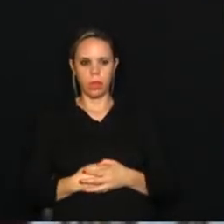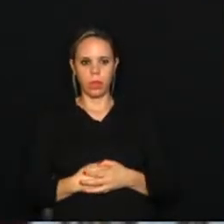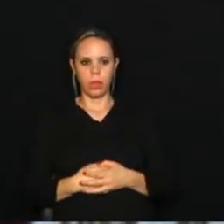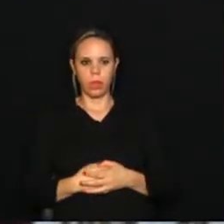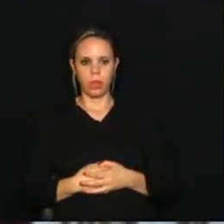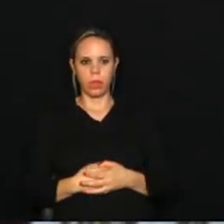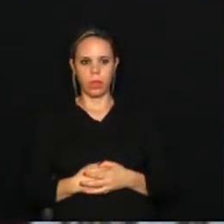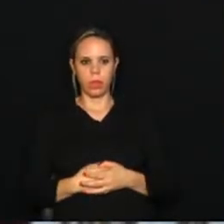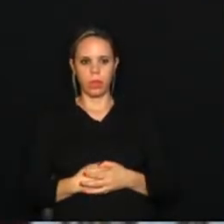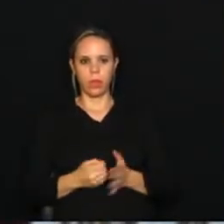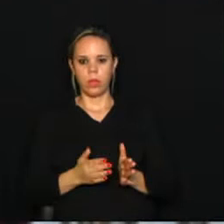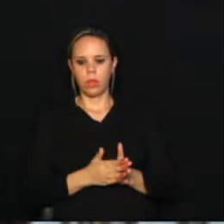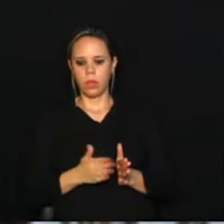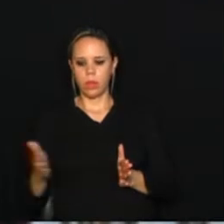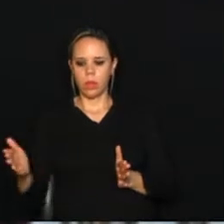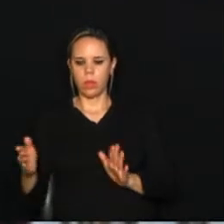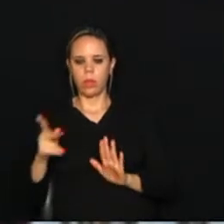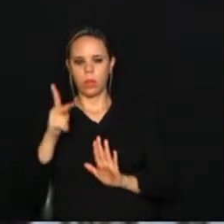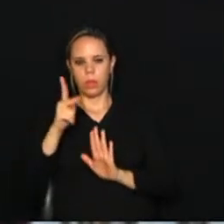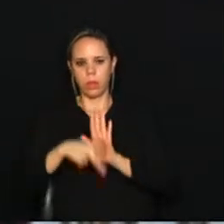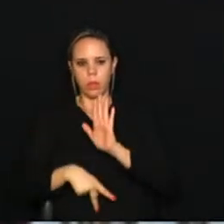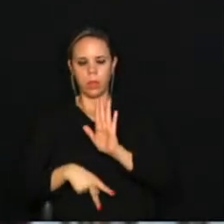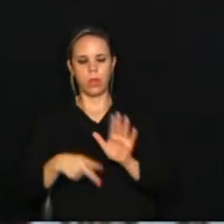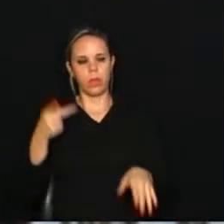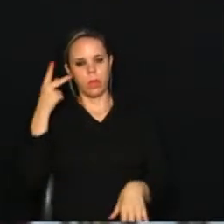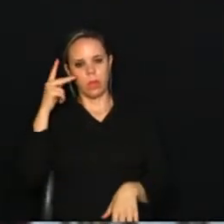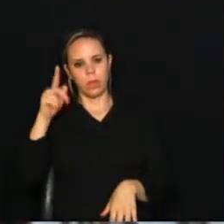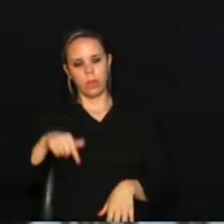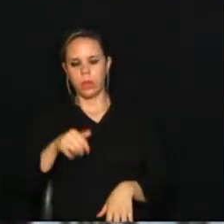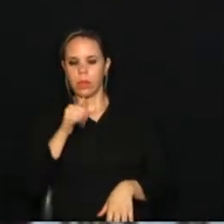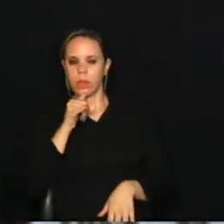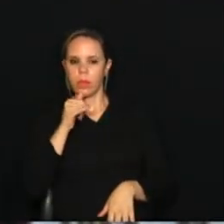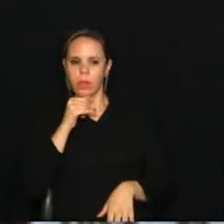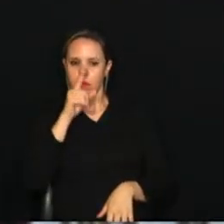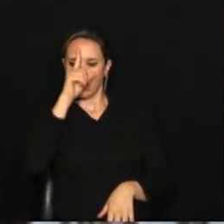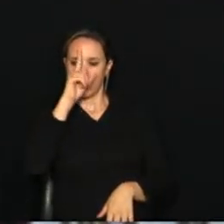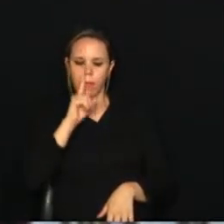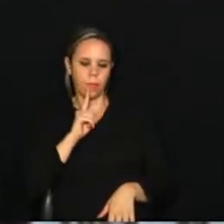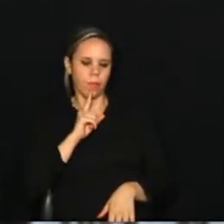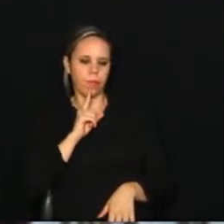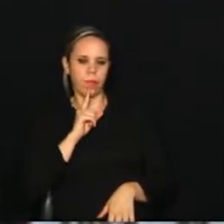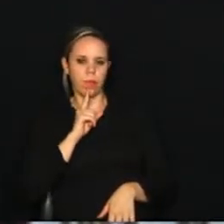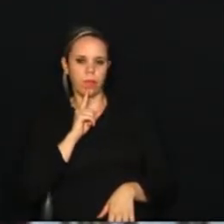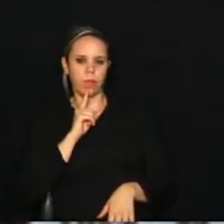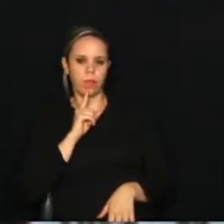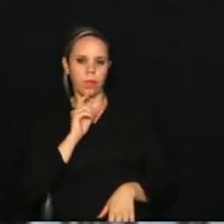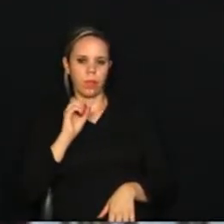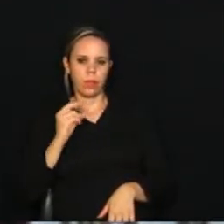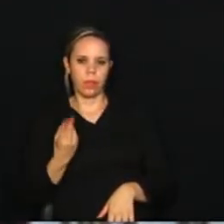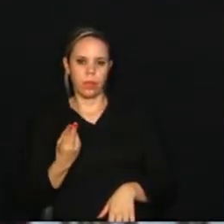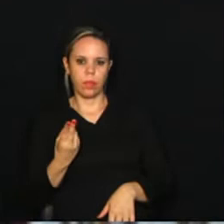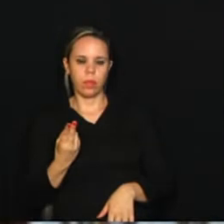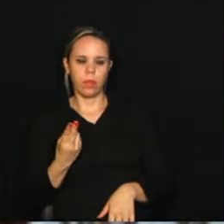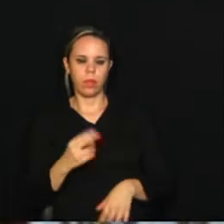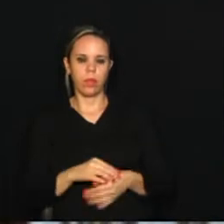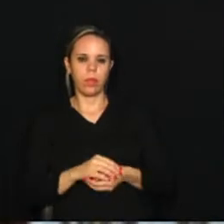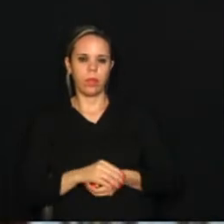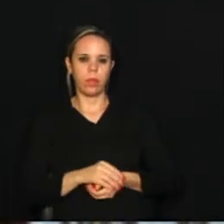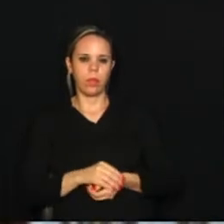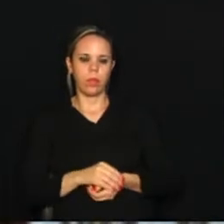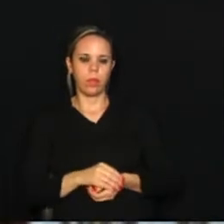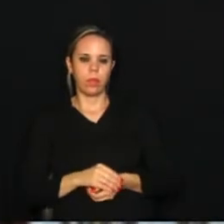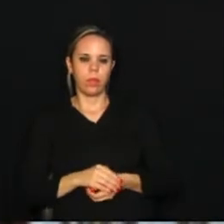a fase do Plano São Paulo fosse fase amarela, né? Ou, no mínimo,